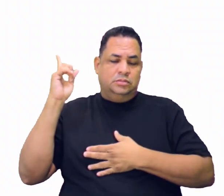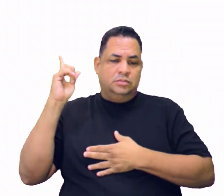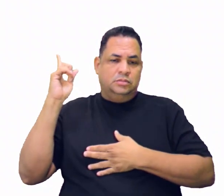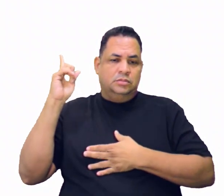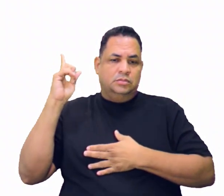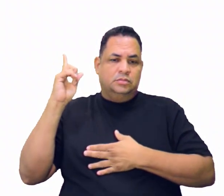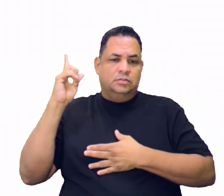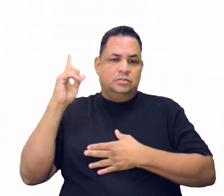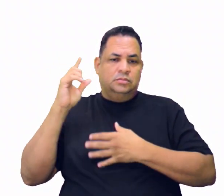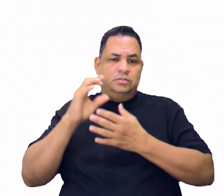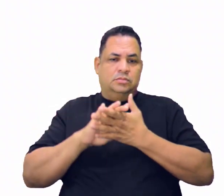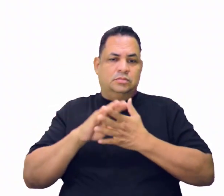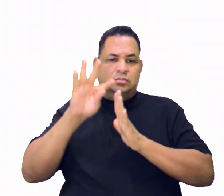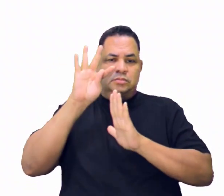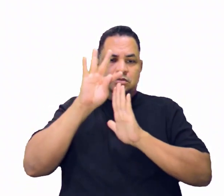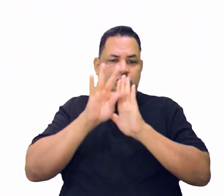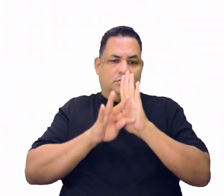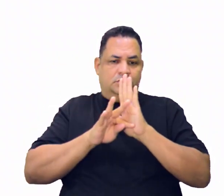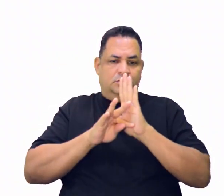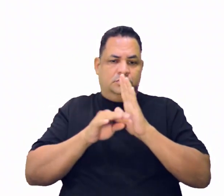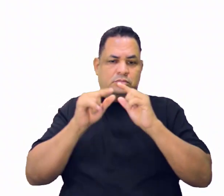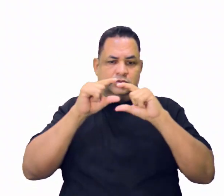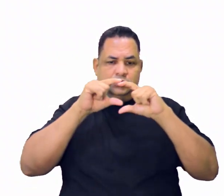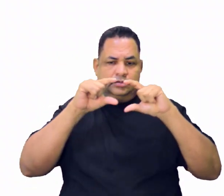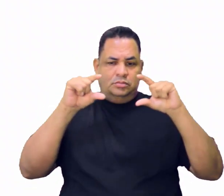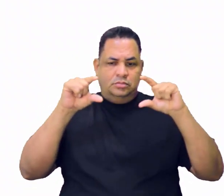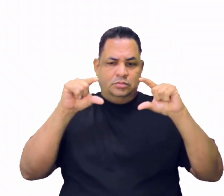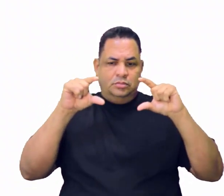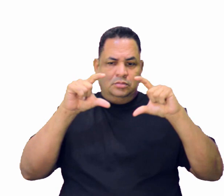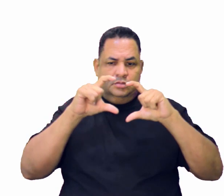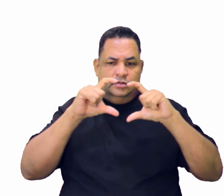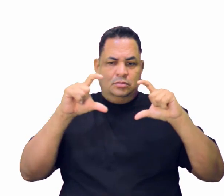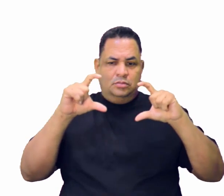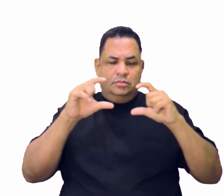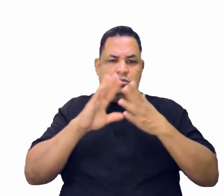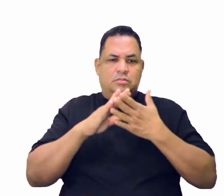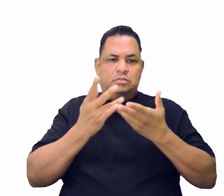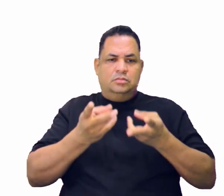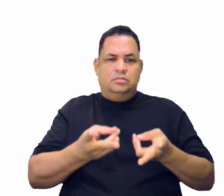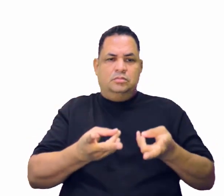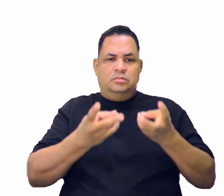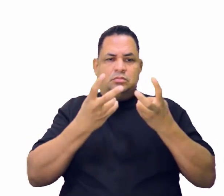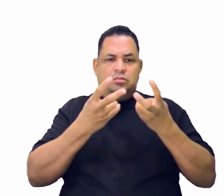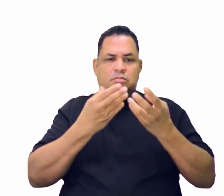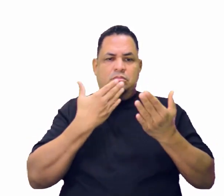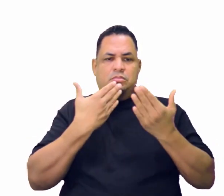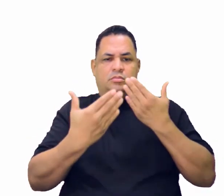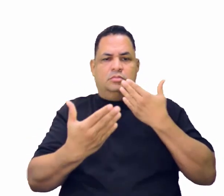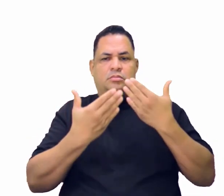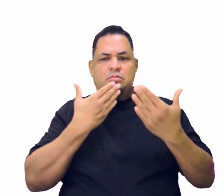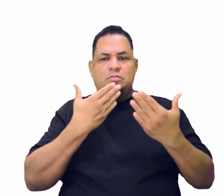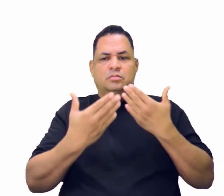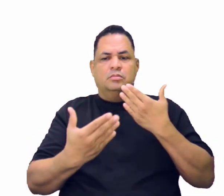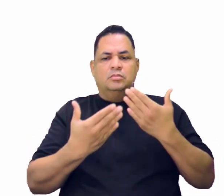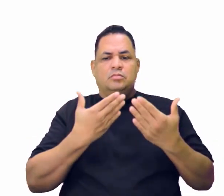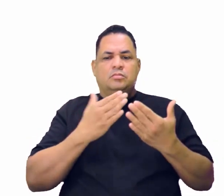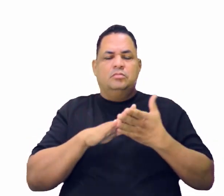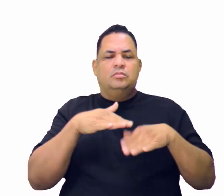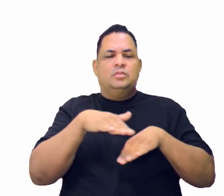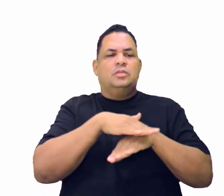observar aqui essa questão do uso, né? No diálogo você já vai percebendo, né?